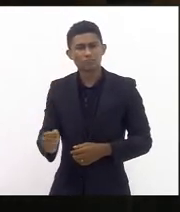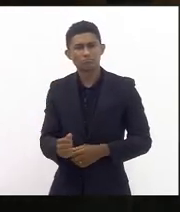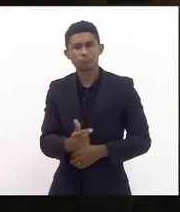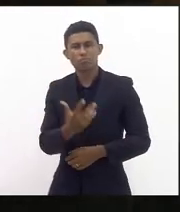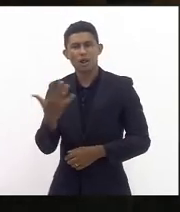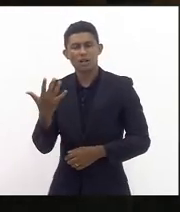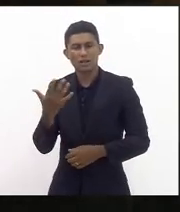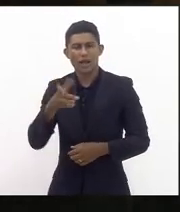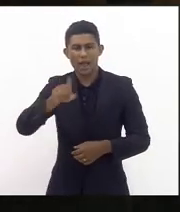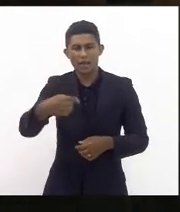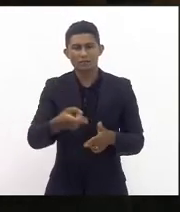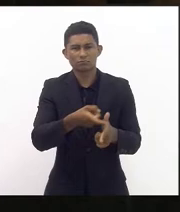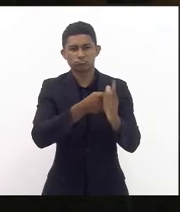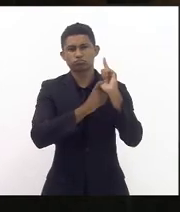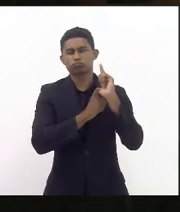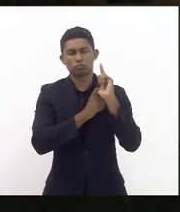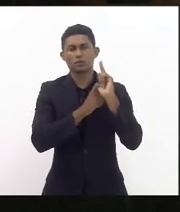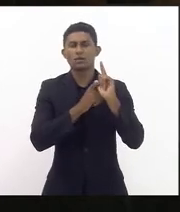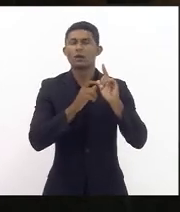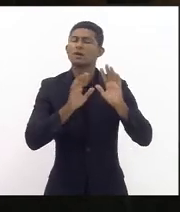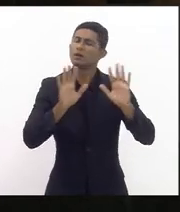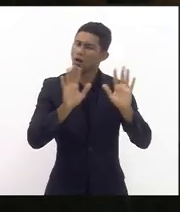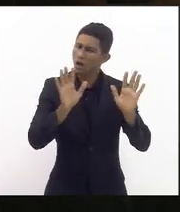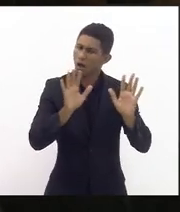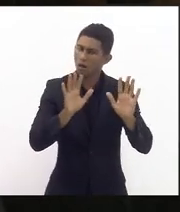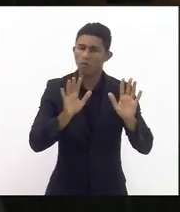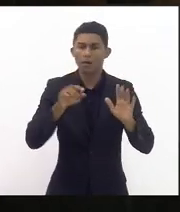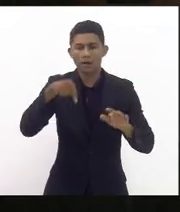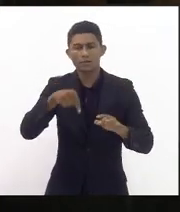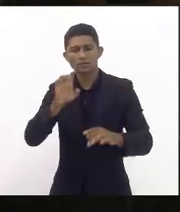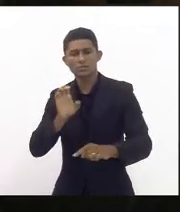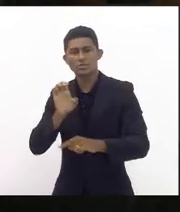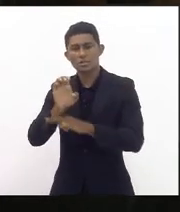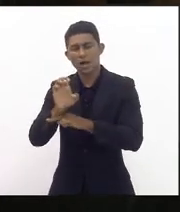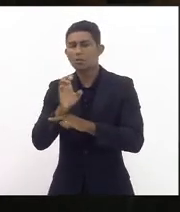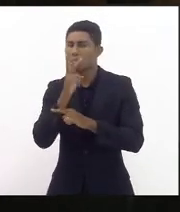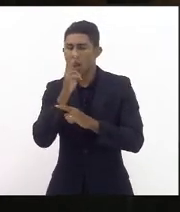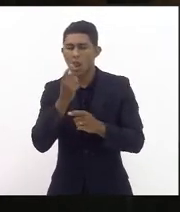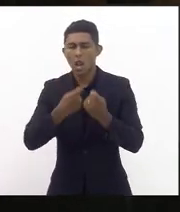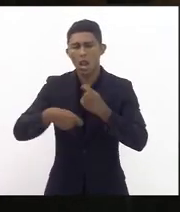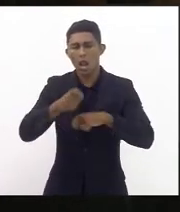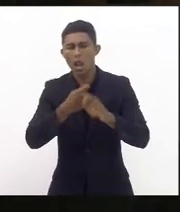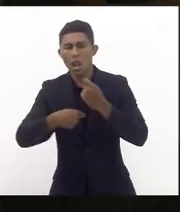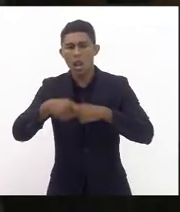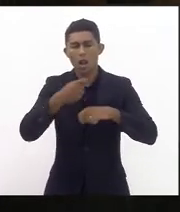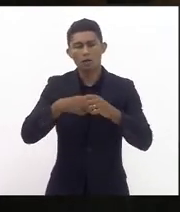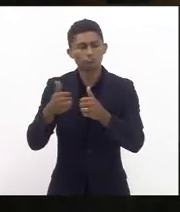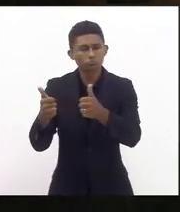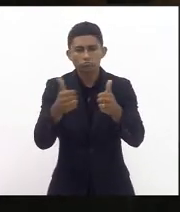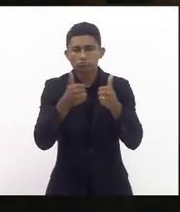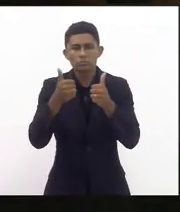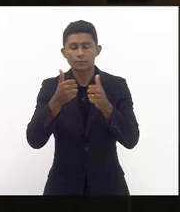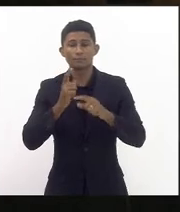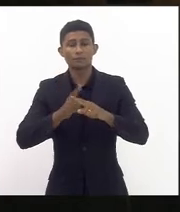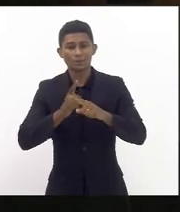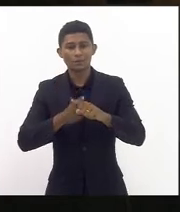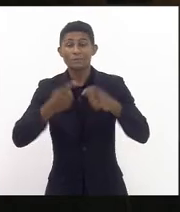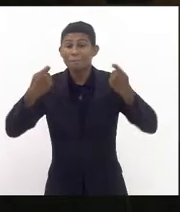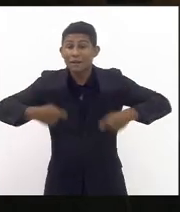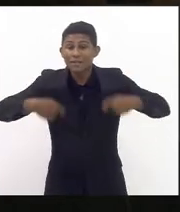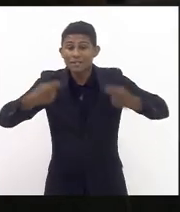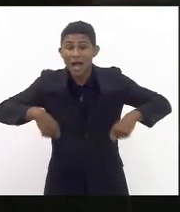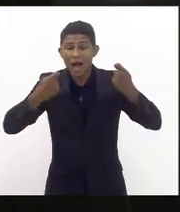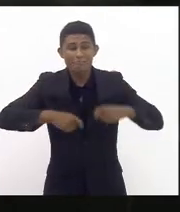da dívida, foi favorável ao Estado, porque o Estado tinha que fazer os